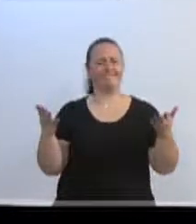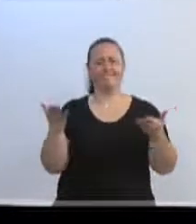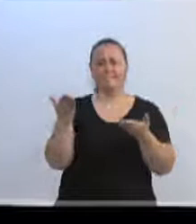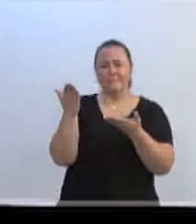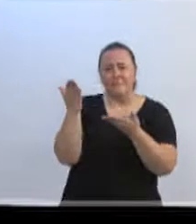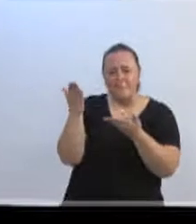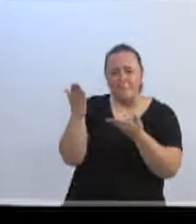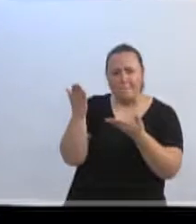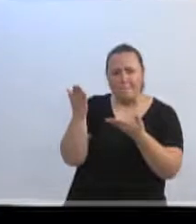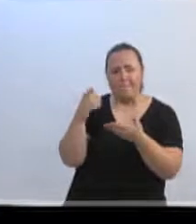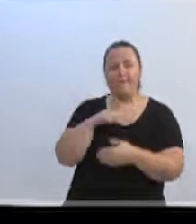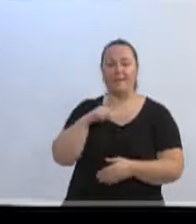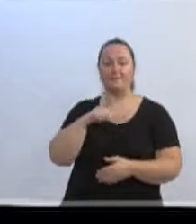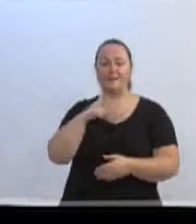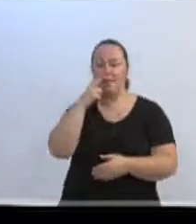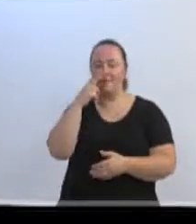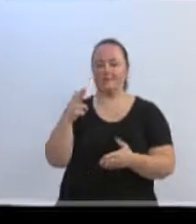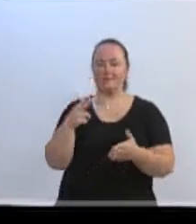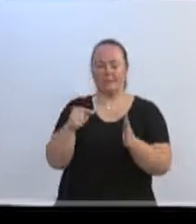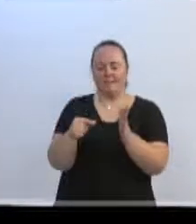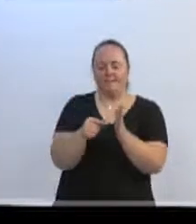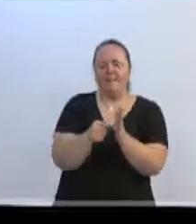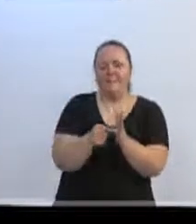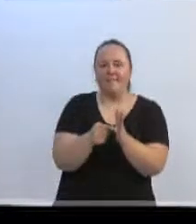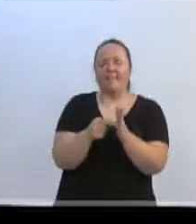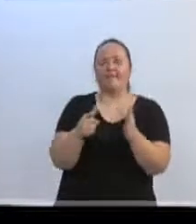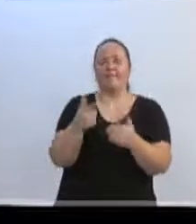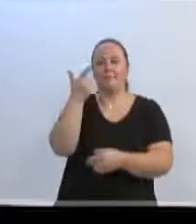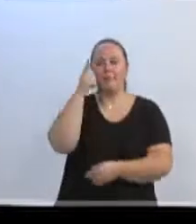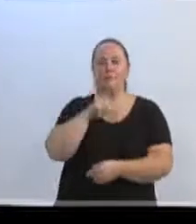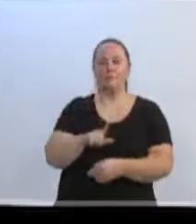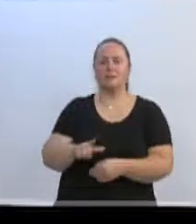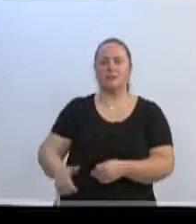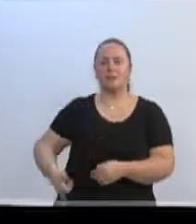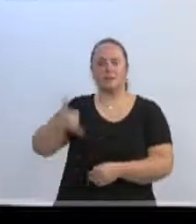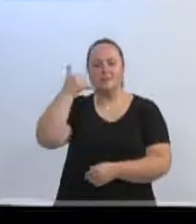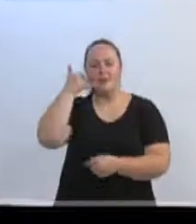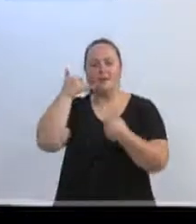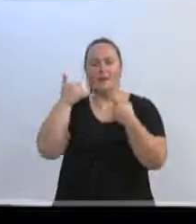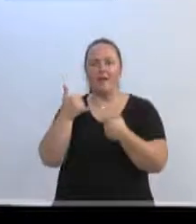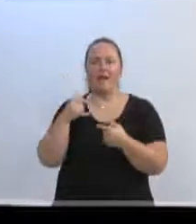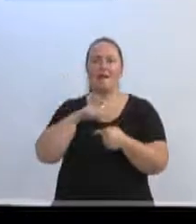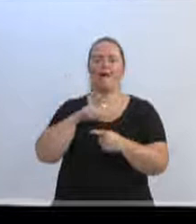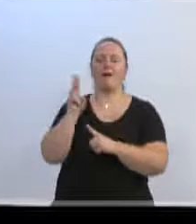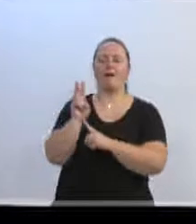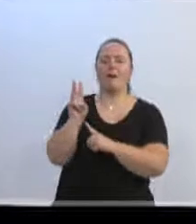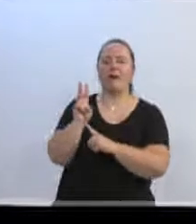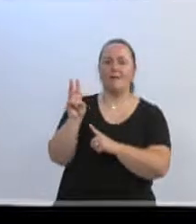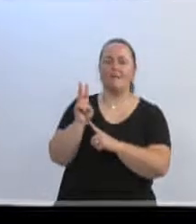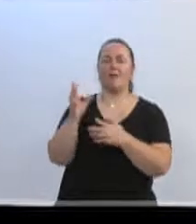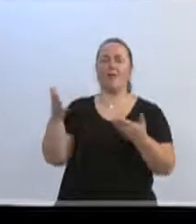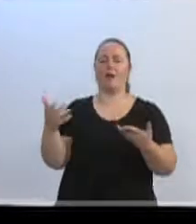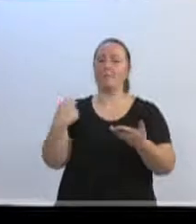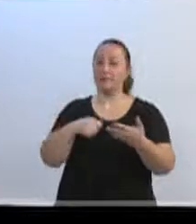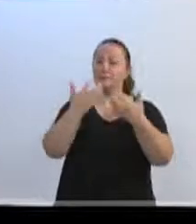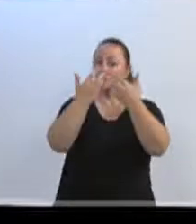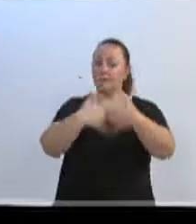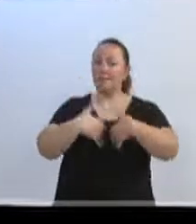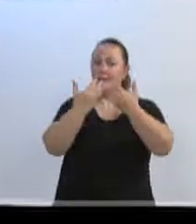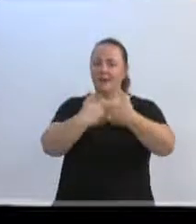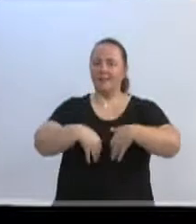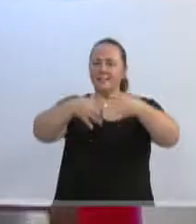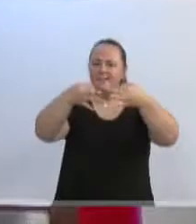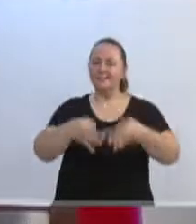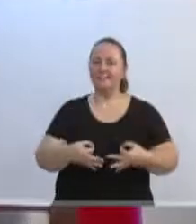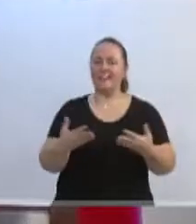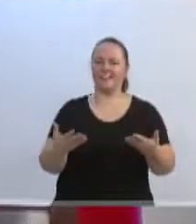lá cabos USB para ter carregamento de celulares, nós temos rede Wi-Fi, e eu quero que isso tudo funcione. Porque,